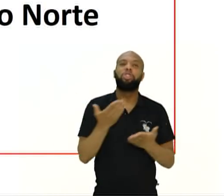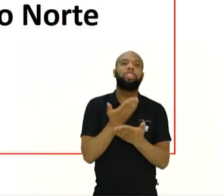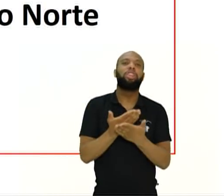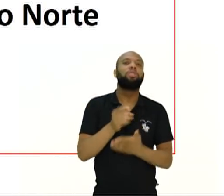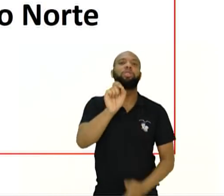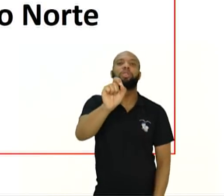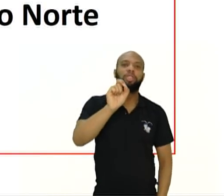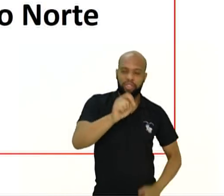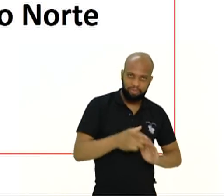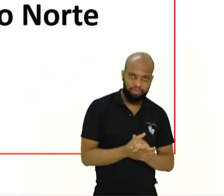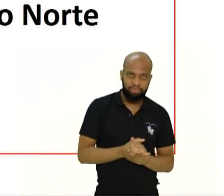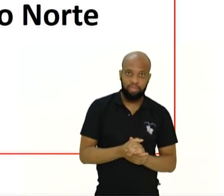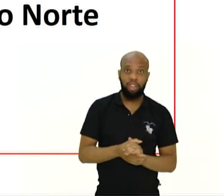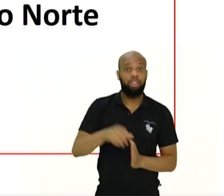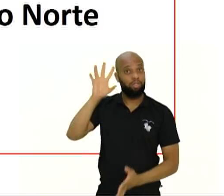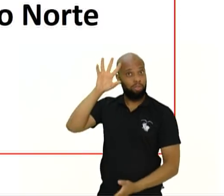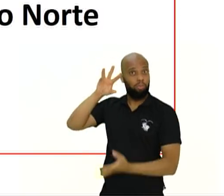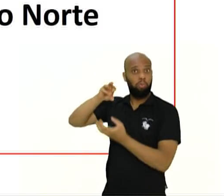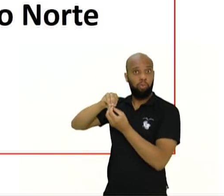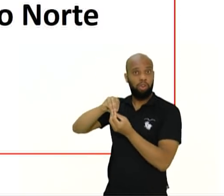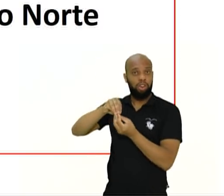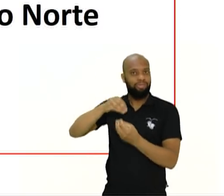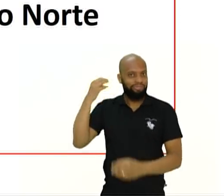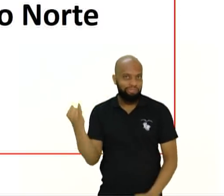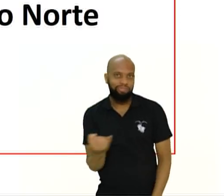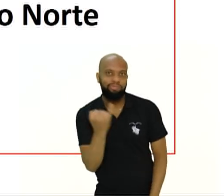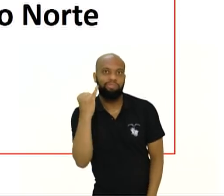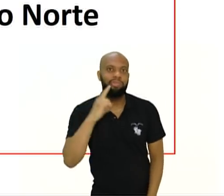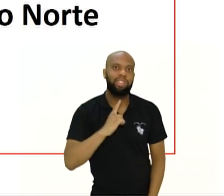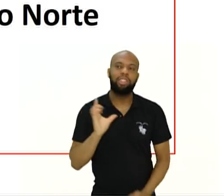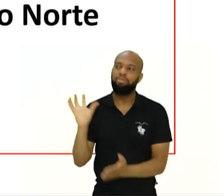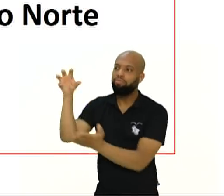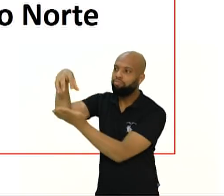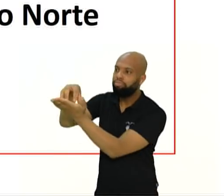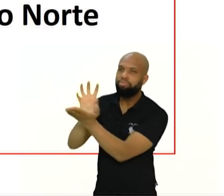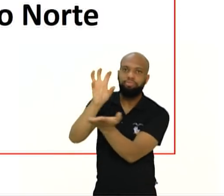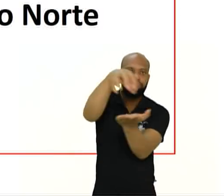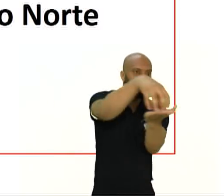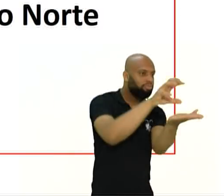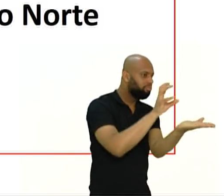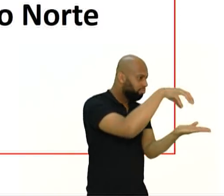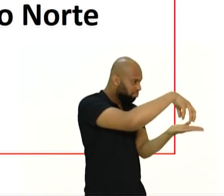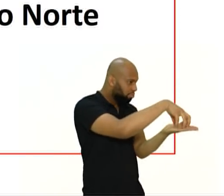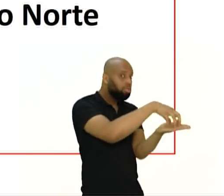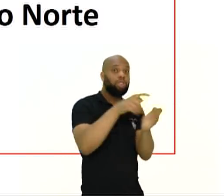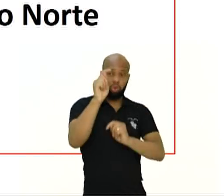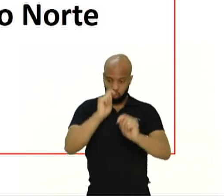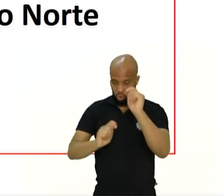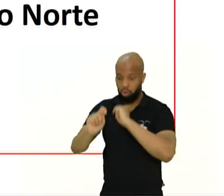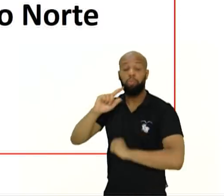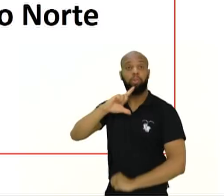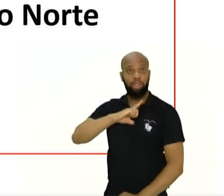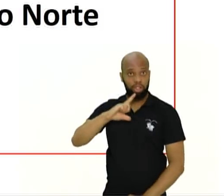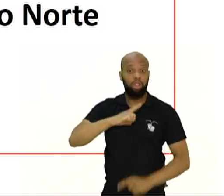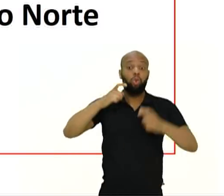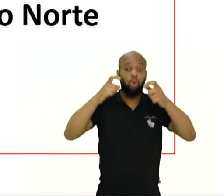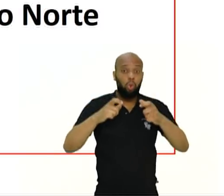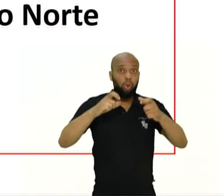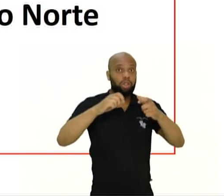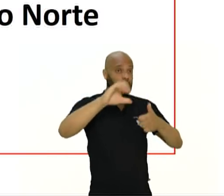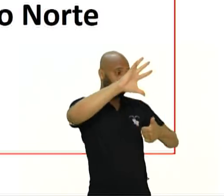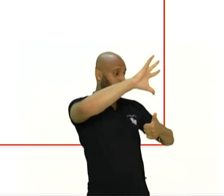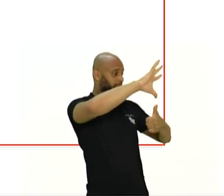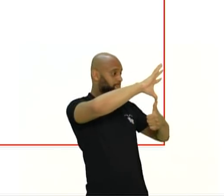de hoje? Compreender a importância dos setores da economia existentes na América